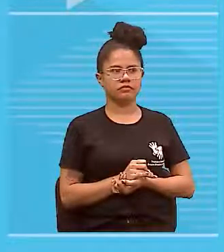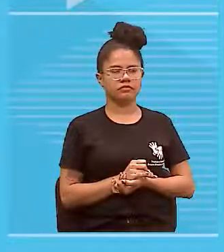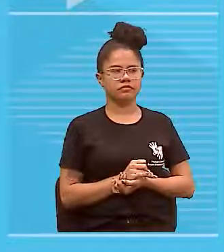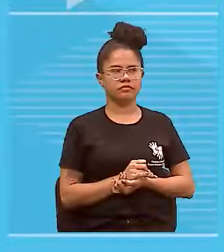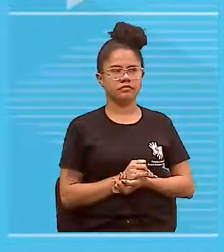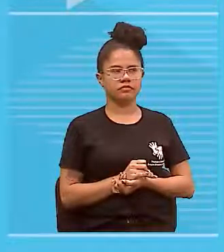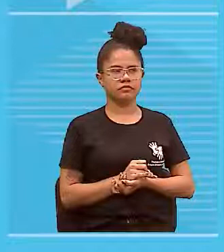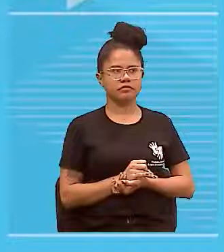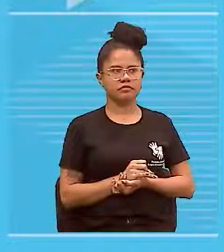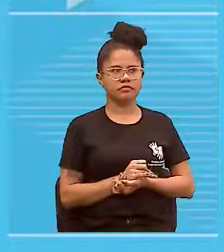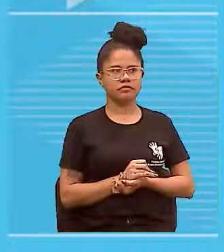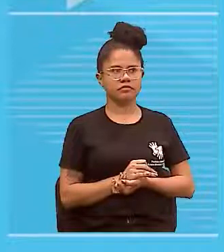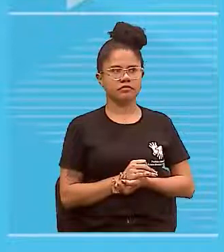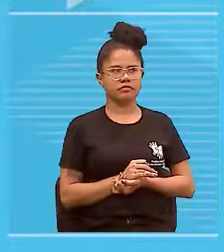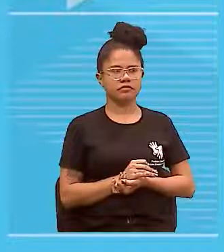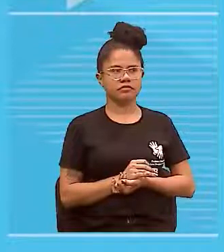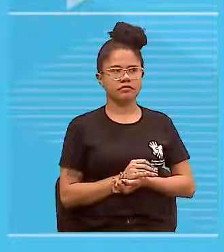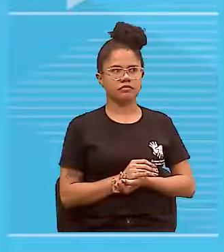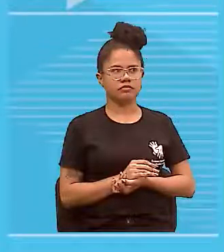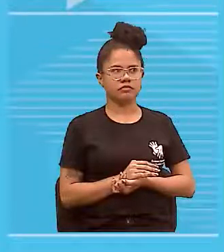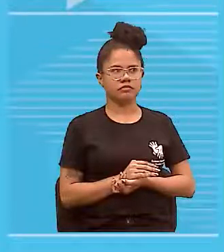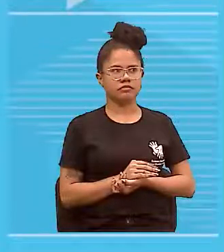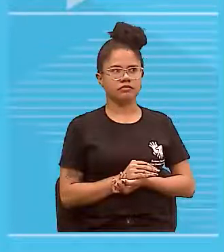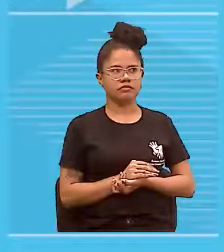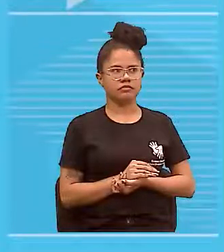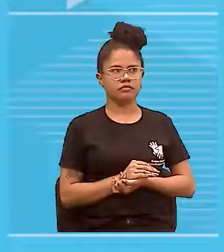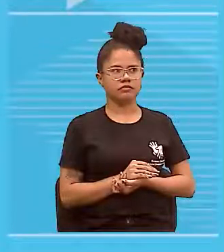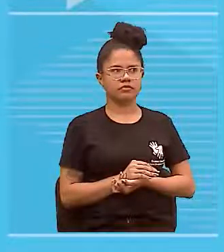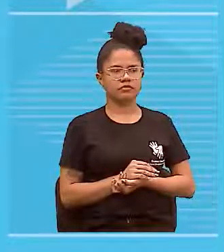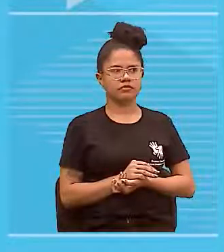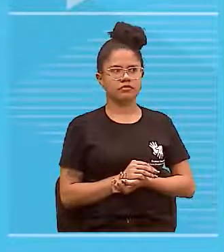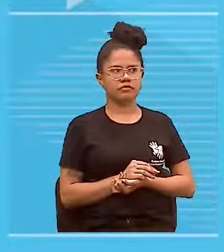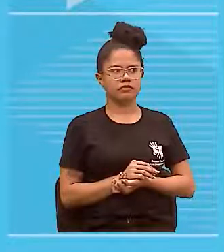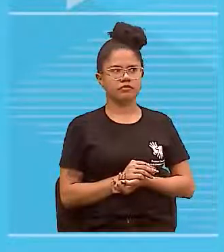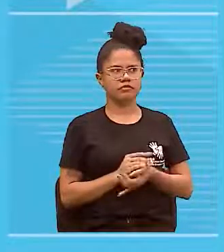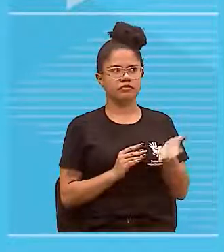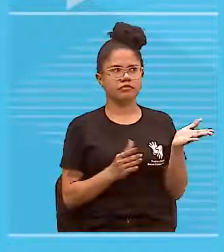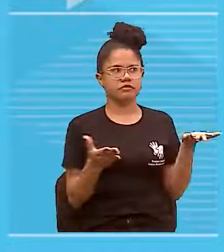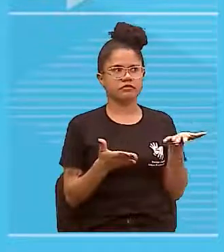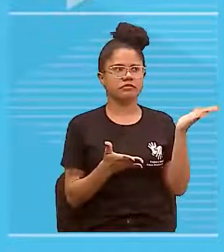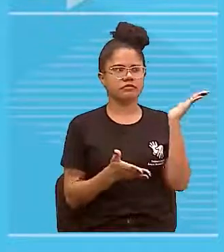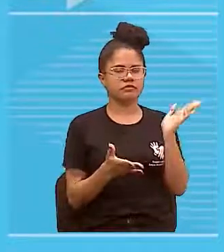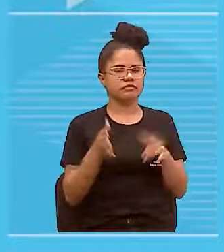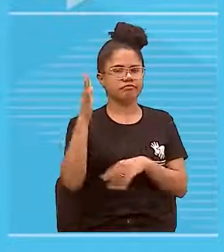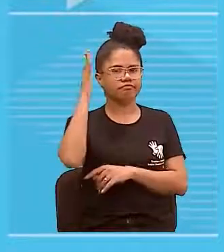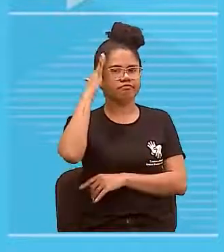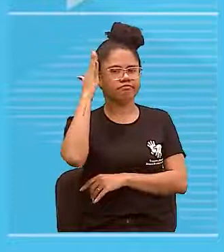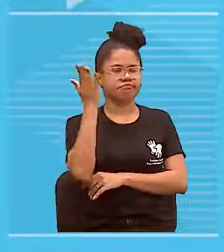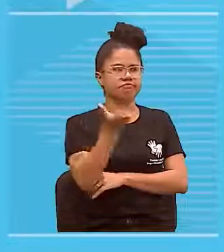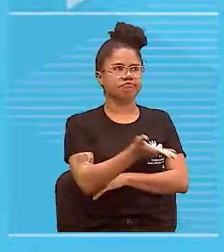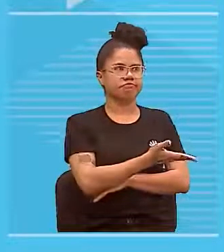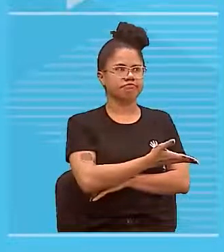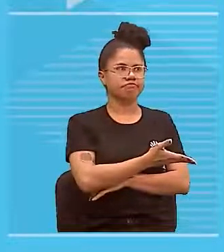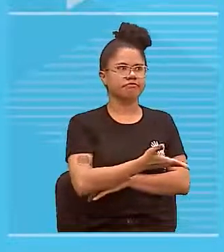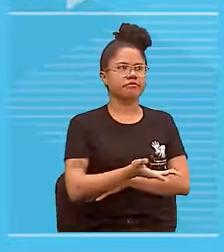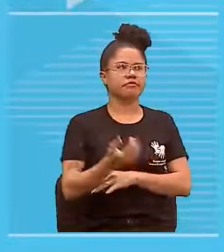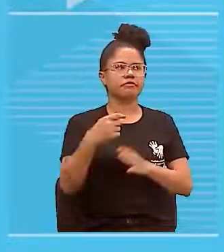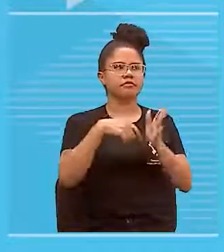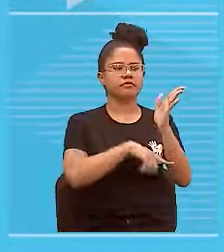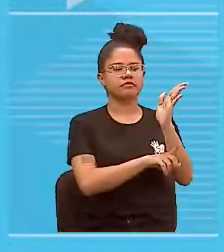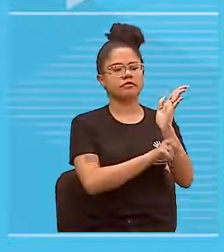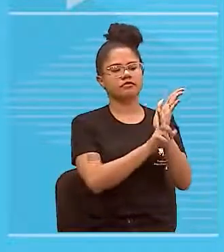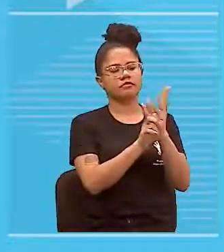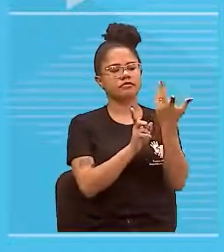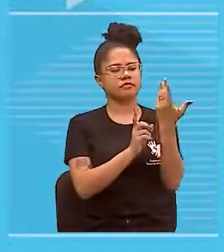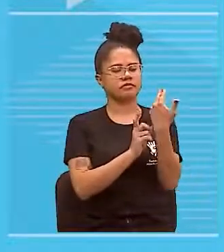3. Eles interagem entre si? Claro, o fitoplâncton recebe a luz, faz fotossíntese, passa energia,